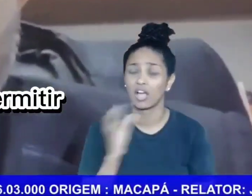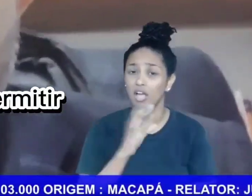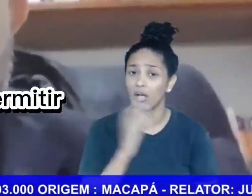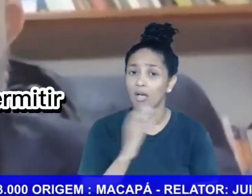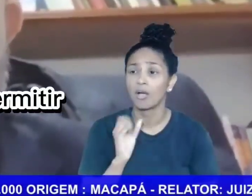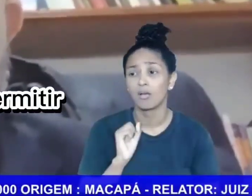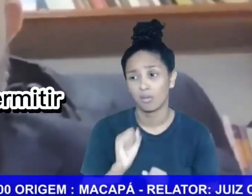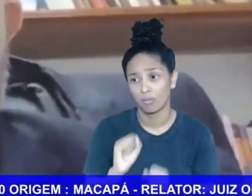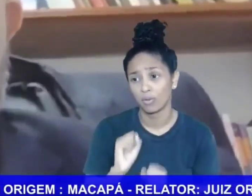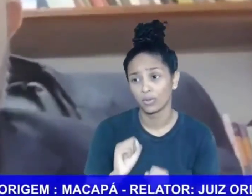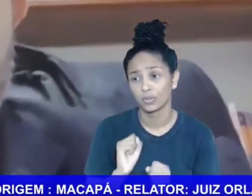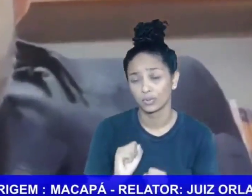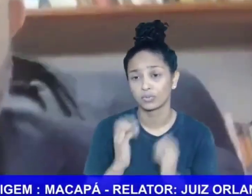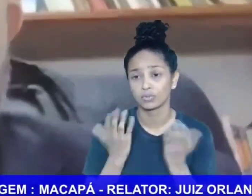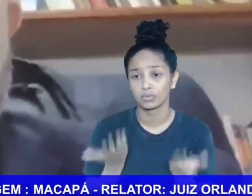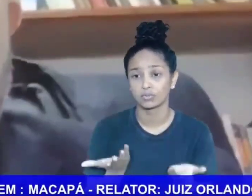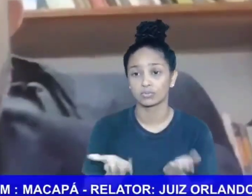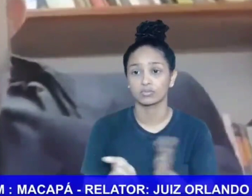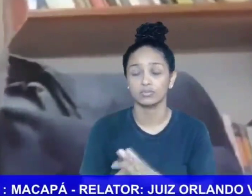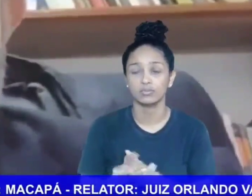Vossa Excelência permitir,